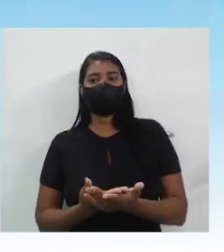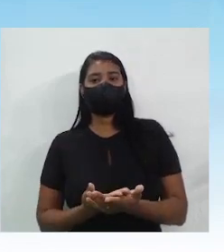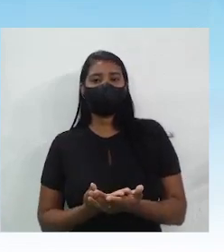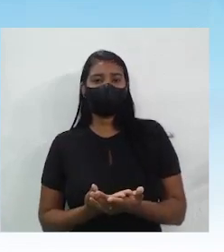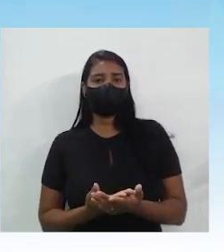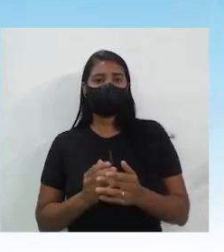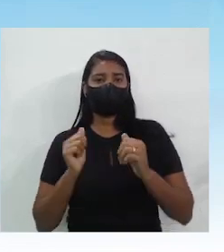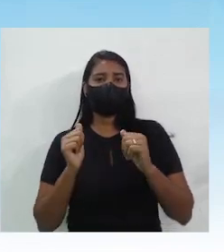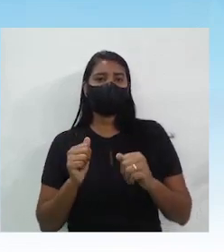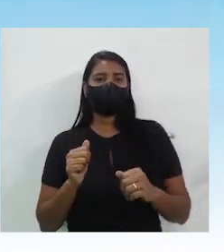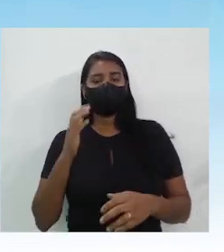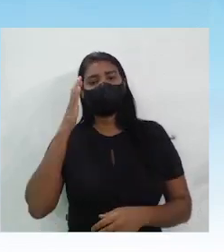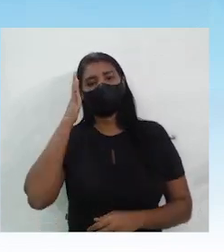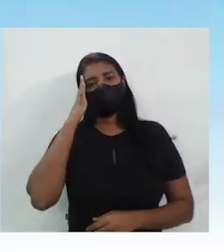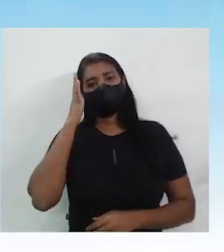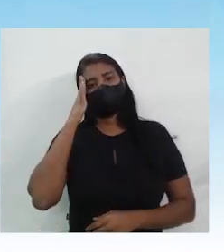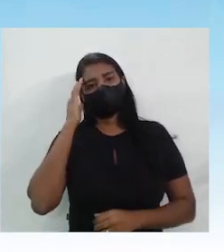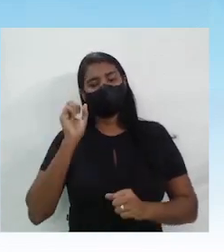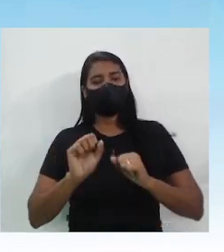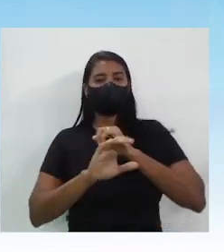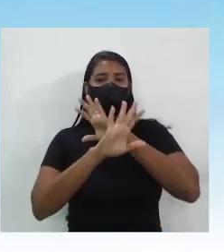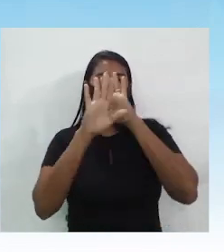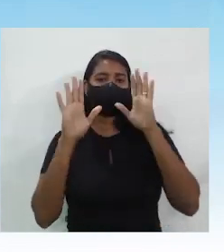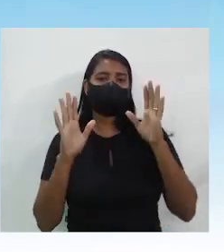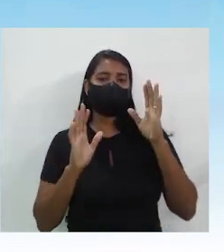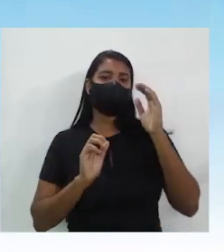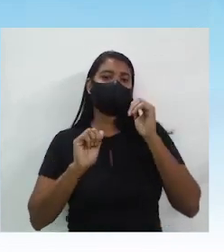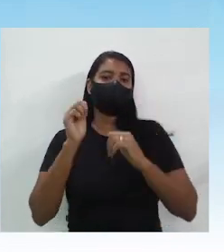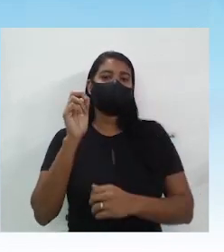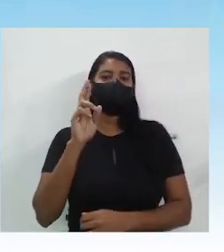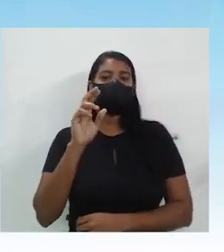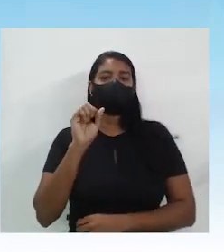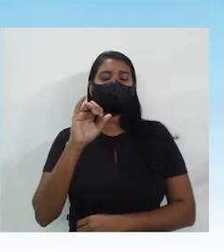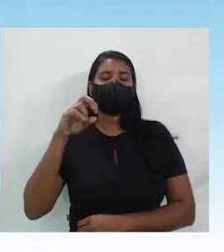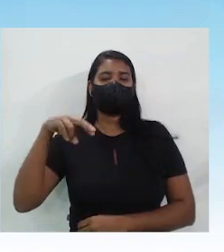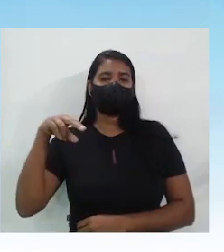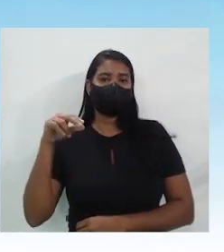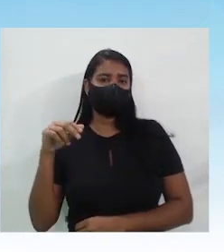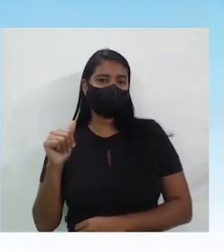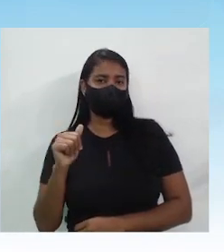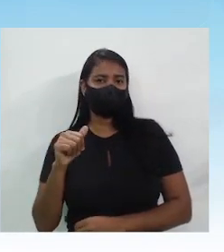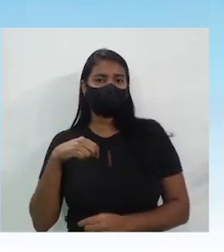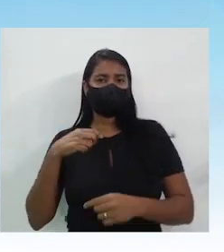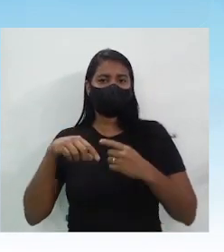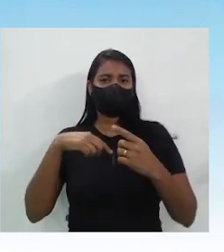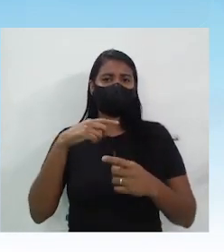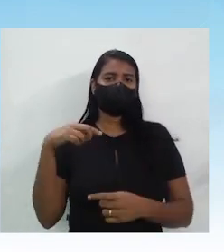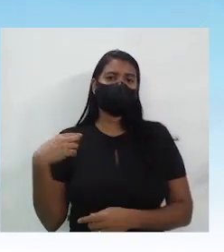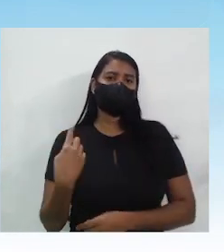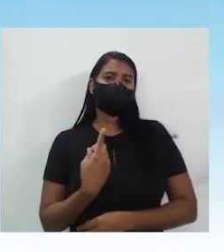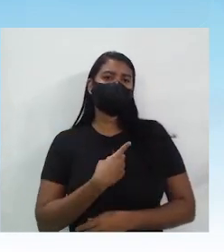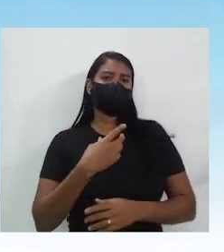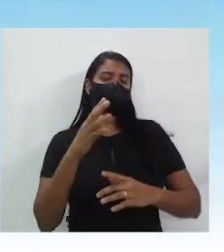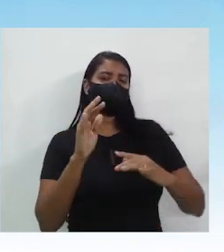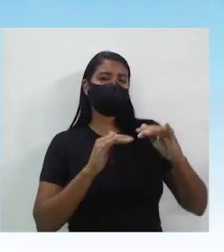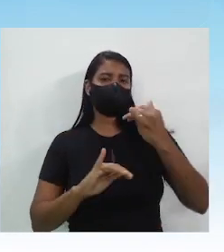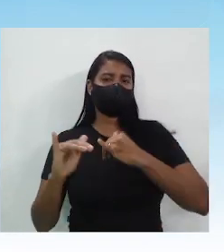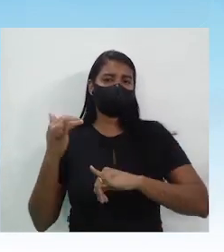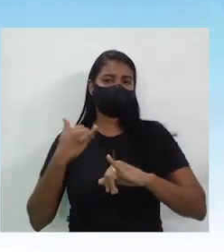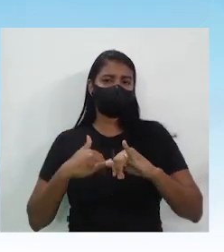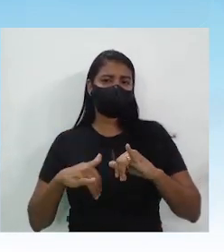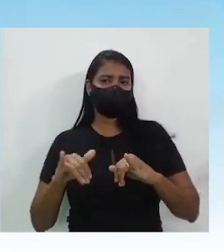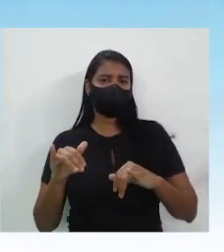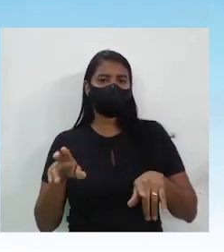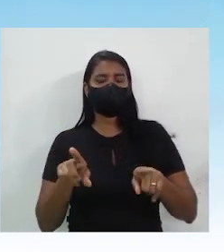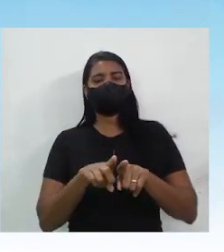realizados, podemos concluir que as usinas hidrelétricas, elas geram grande parte da nossa energia,